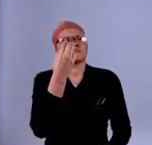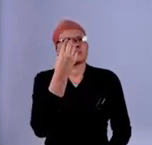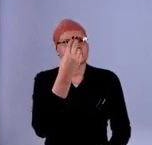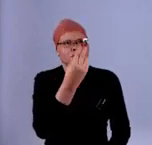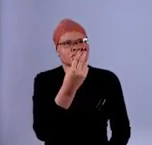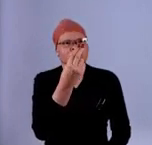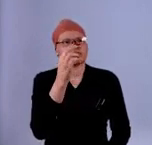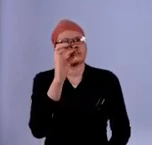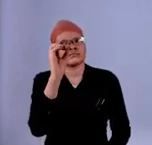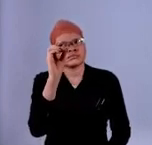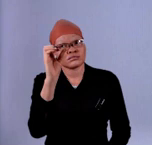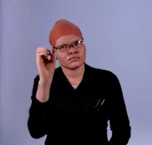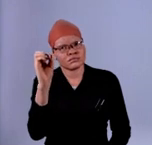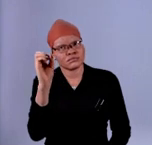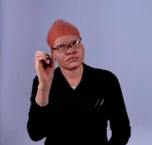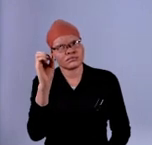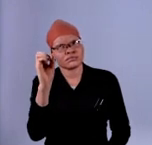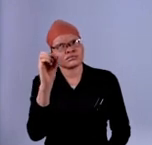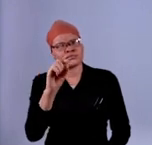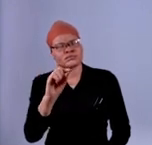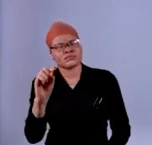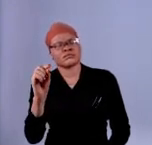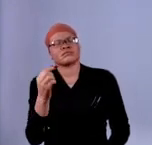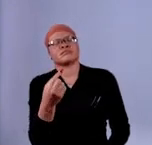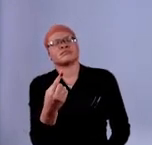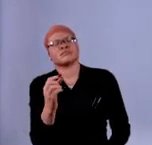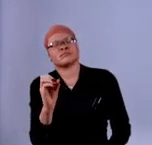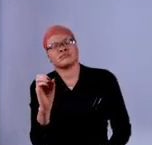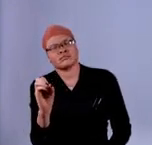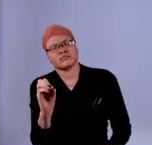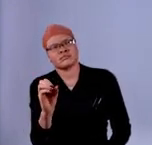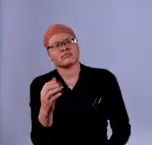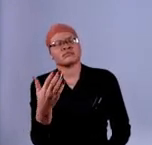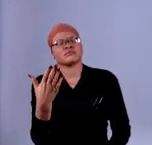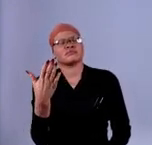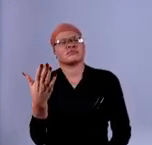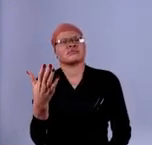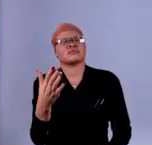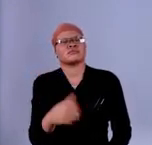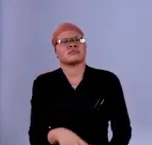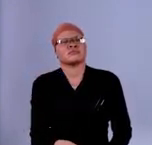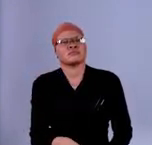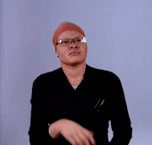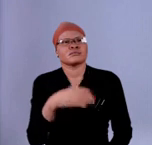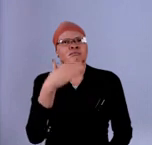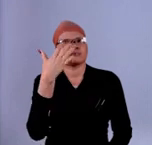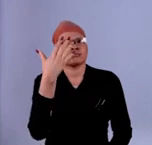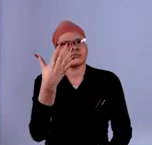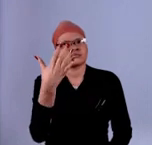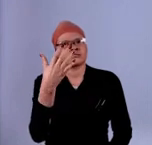lecce 2 milésimos ou dois sobre mim e Temos esta fração